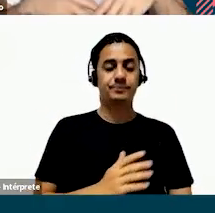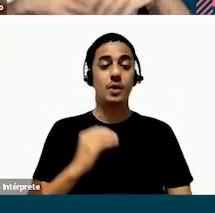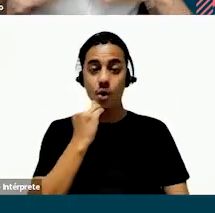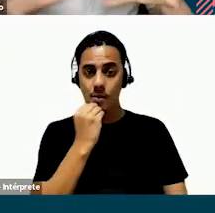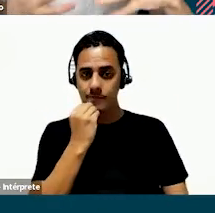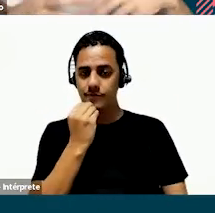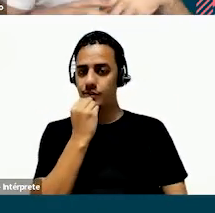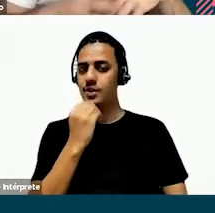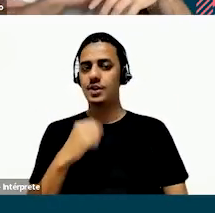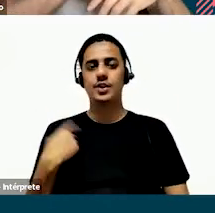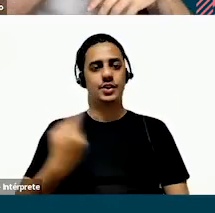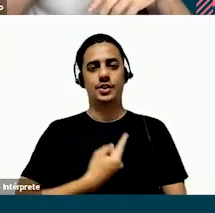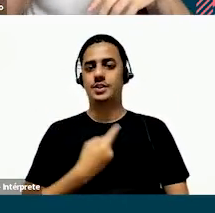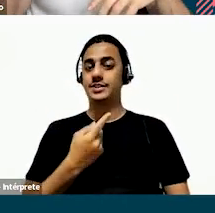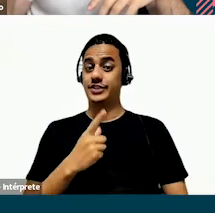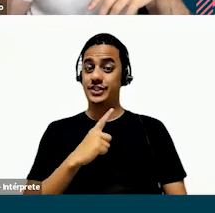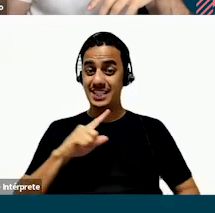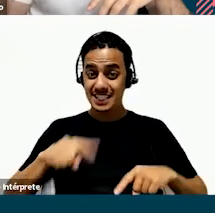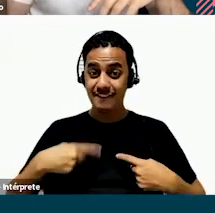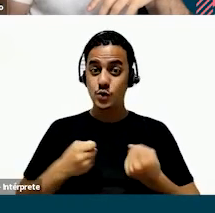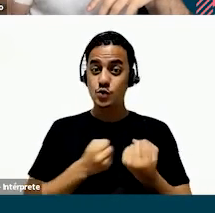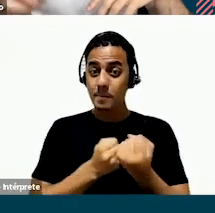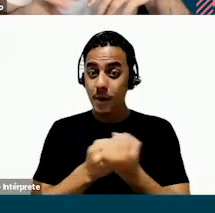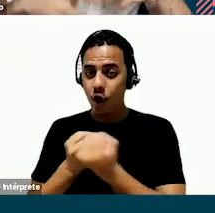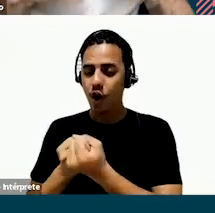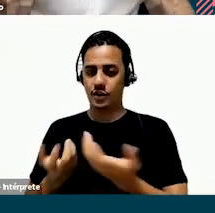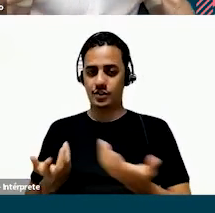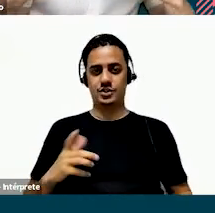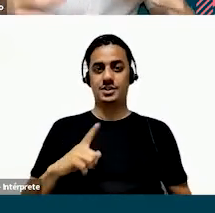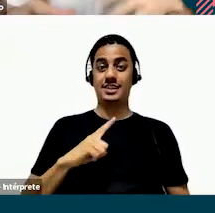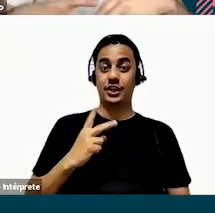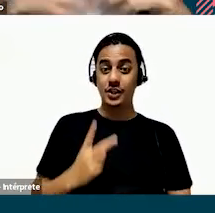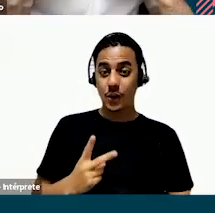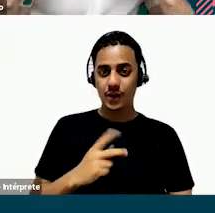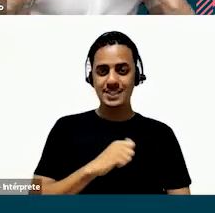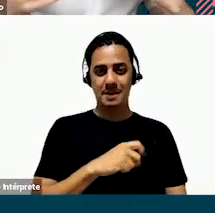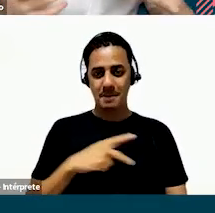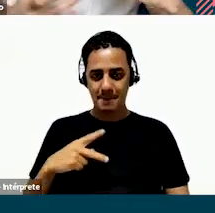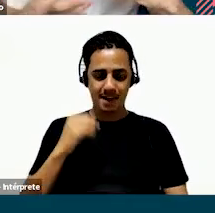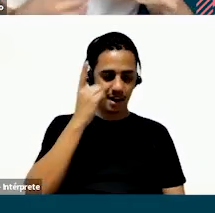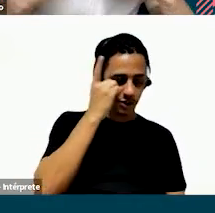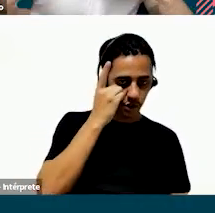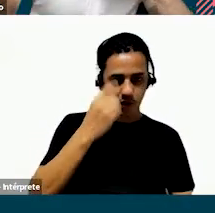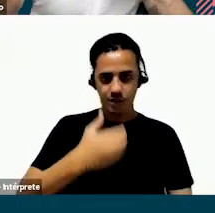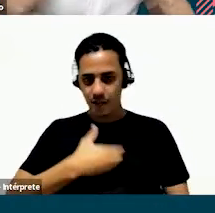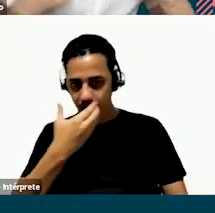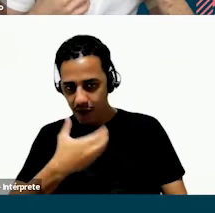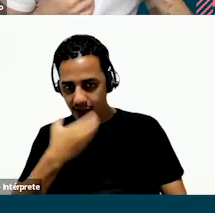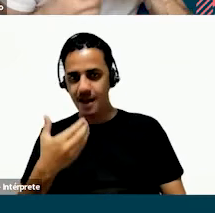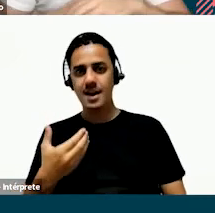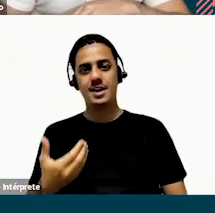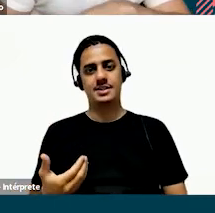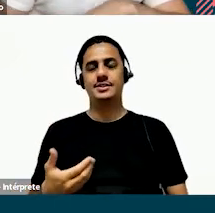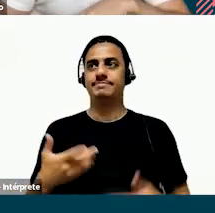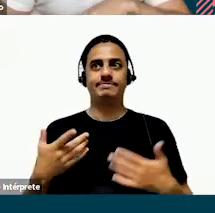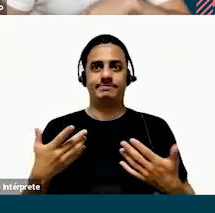Lembrando que a gente ainda tinha o desafio de fazer todo o suporte, levantar a arquitetura, 2 aplicativos, né, tanto Android quanto